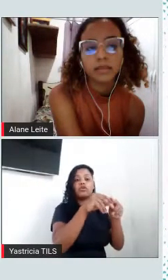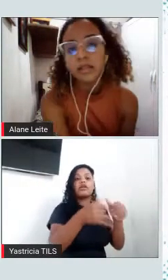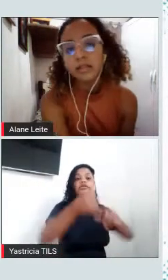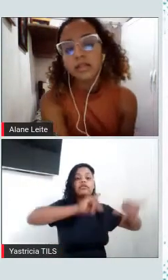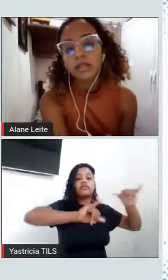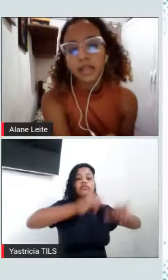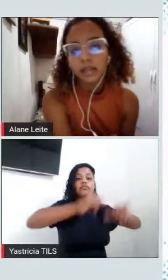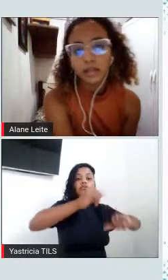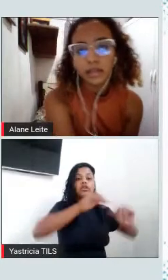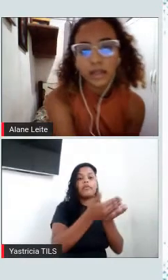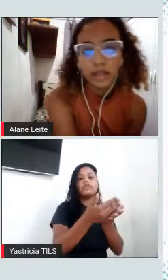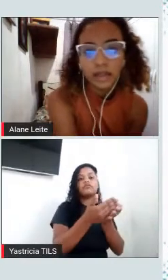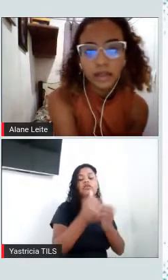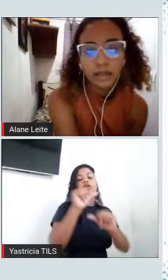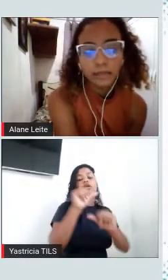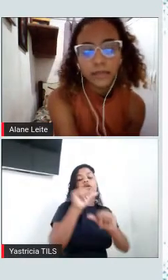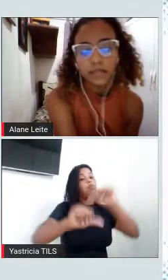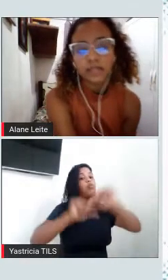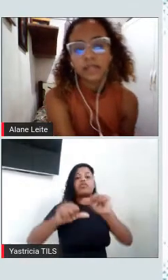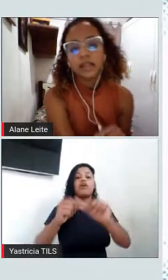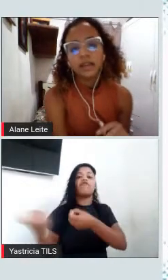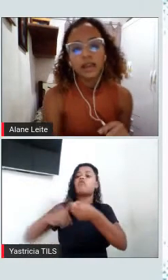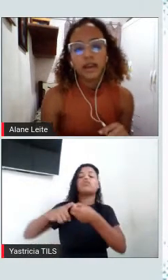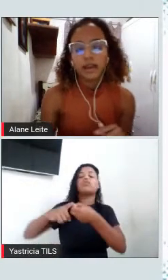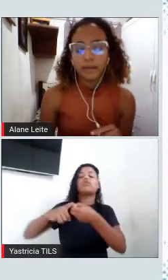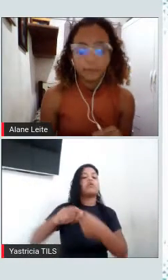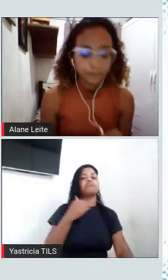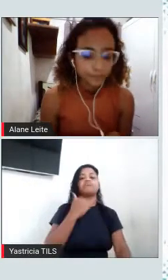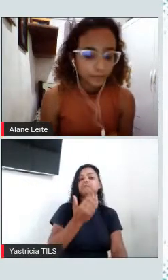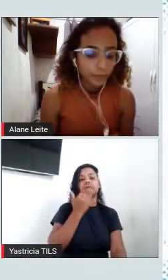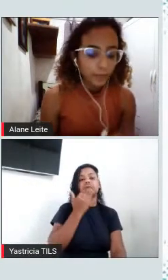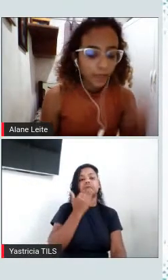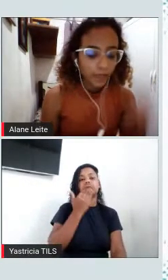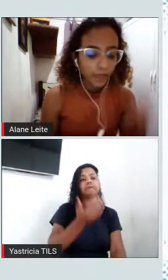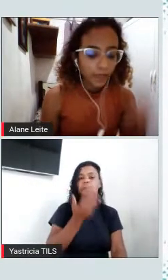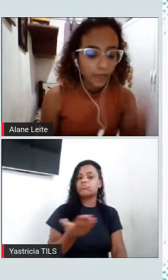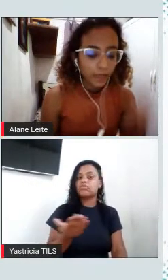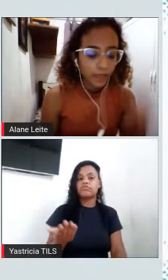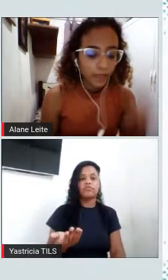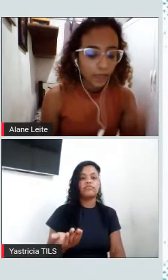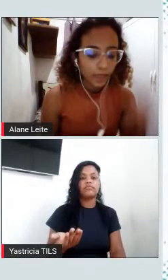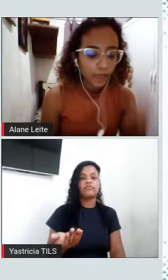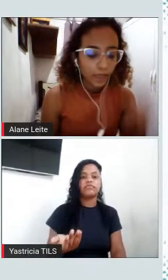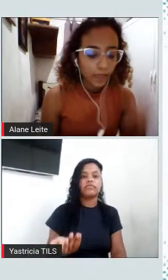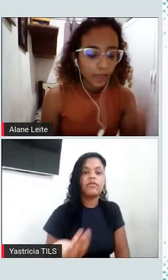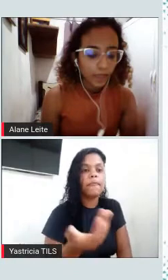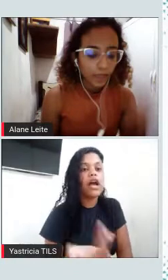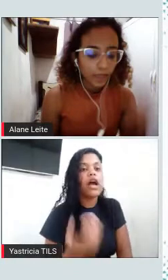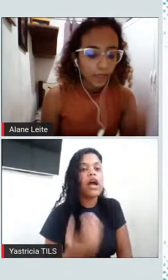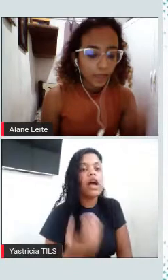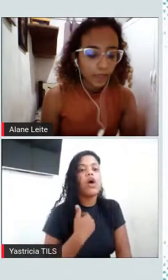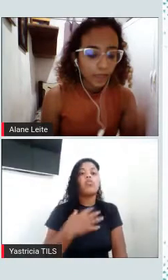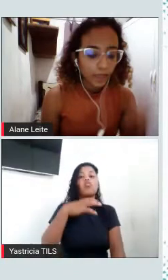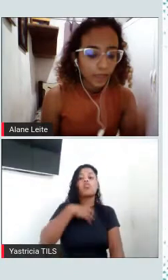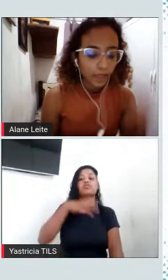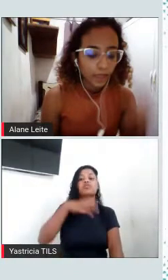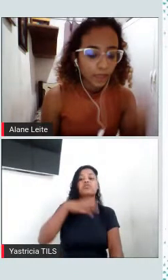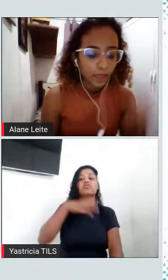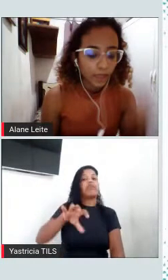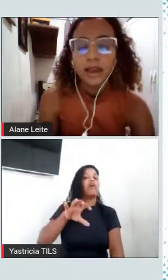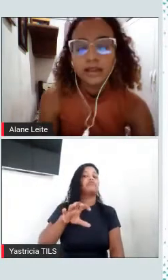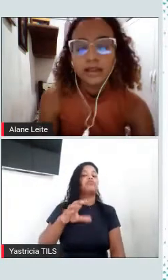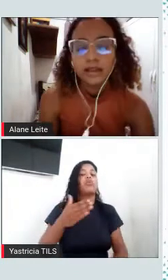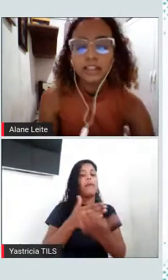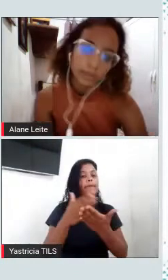inicial e não consegue retornar ele, trazer ele ao estado inicial,